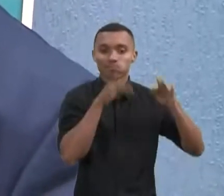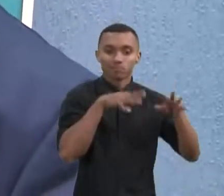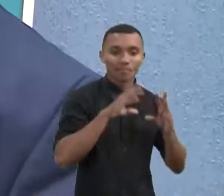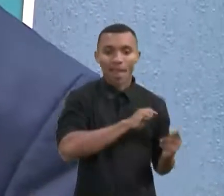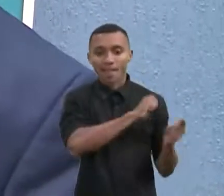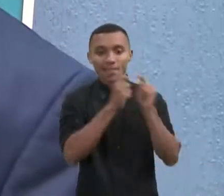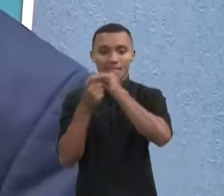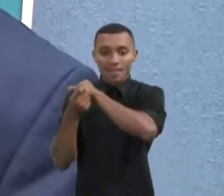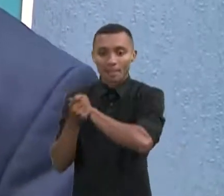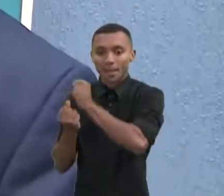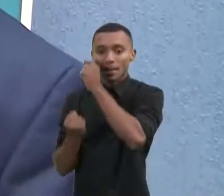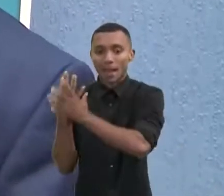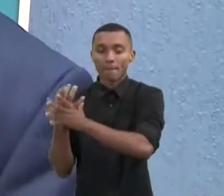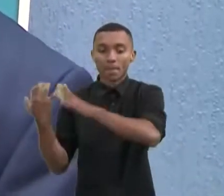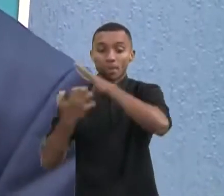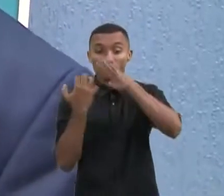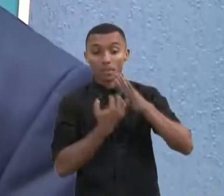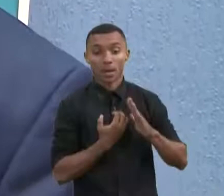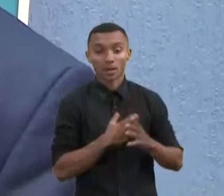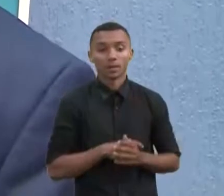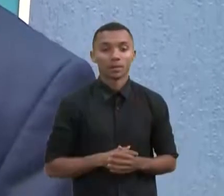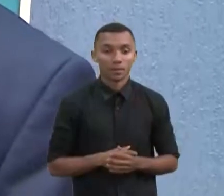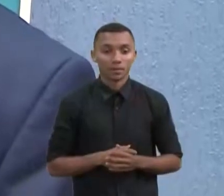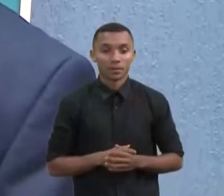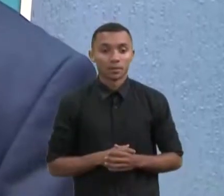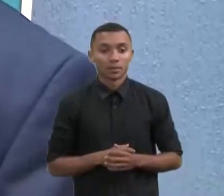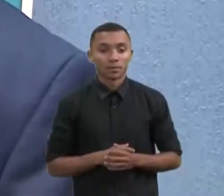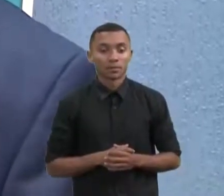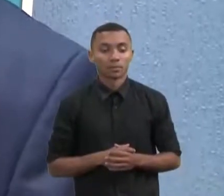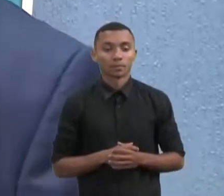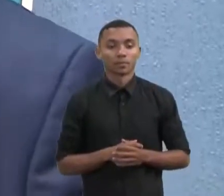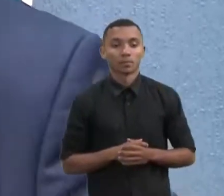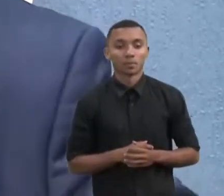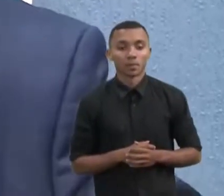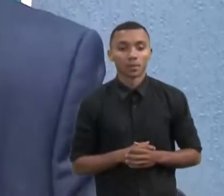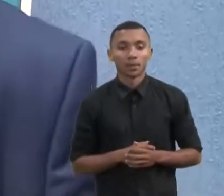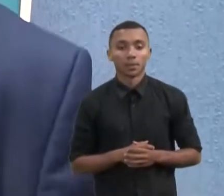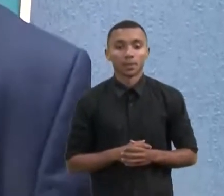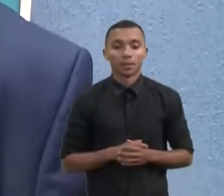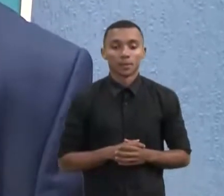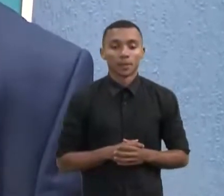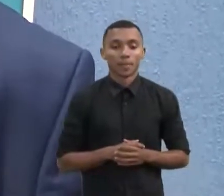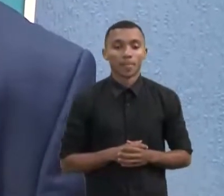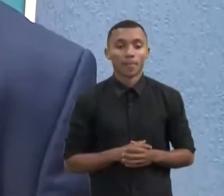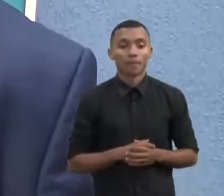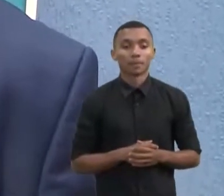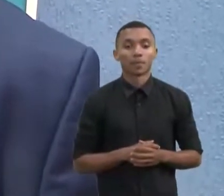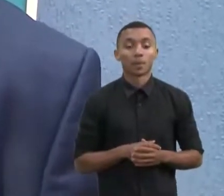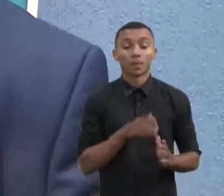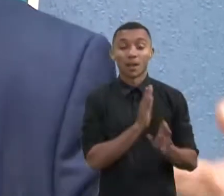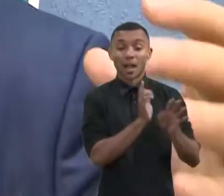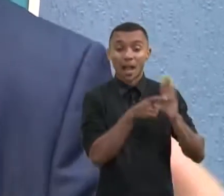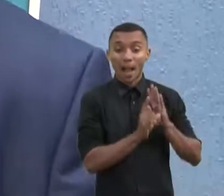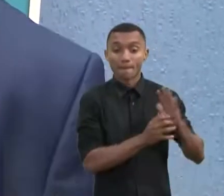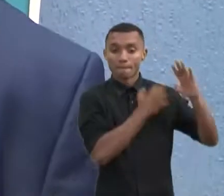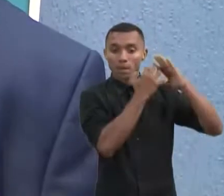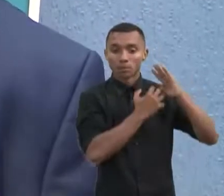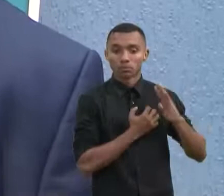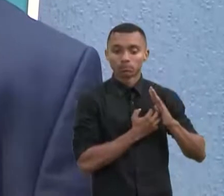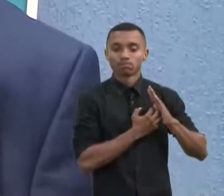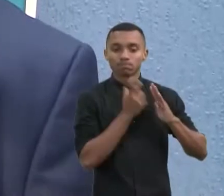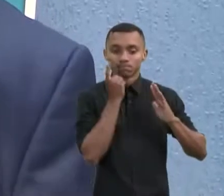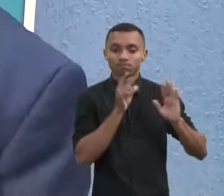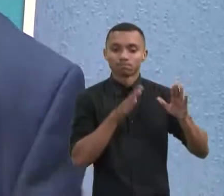e da média empresa para o empreendedor individual e da pequena. É uma perda de capacidade dessas empresas de empregarem